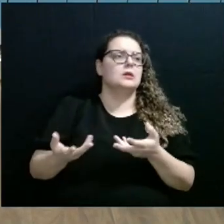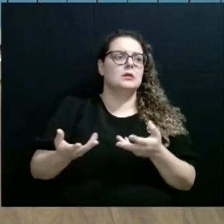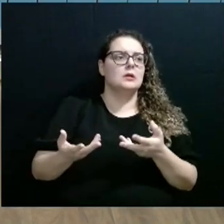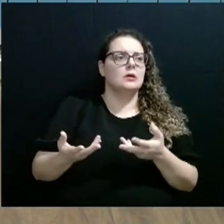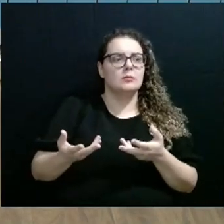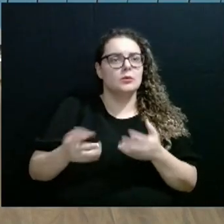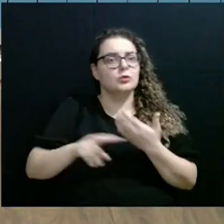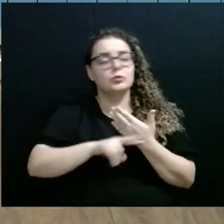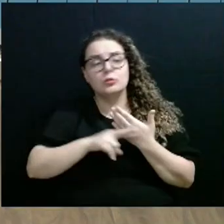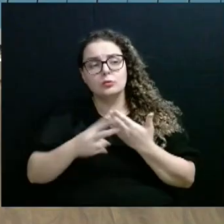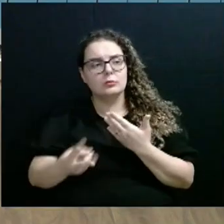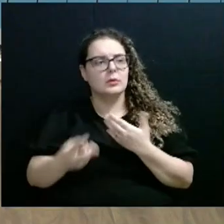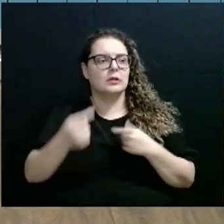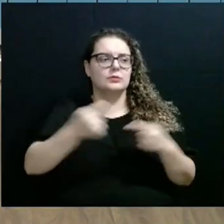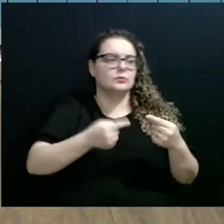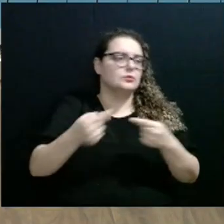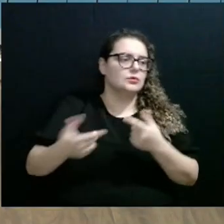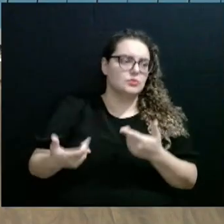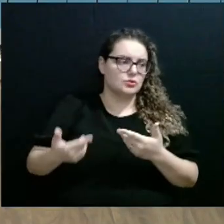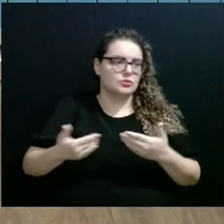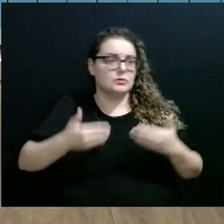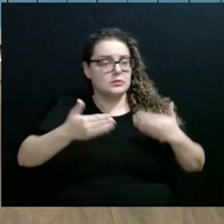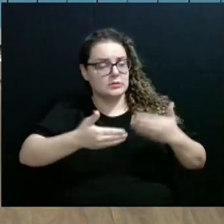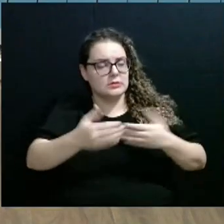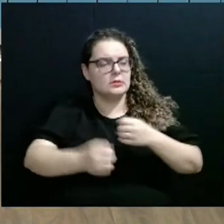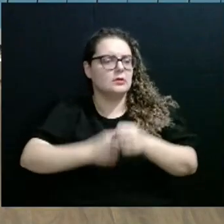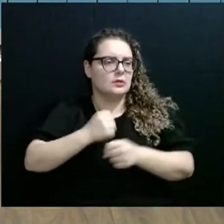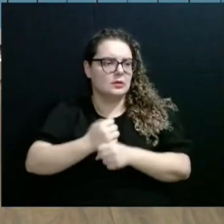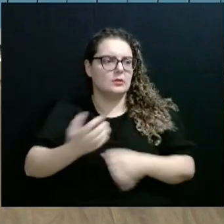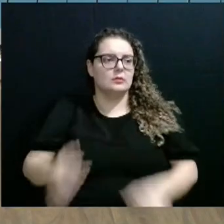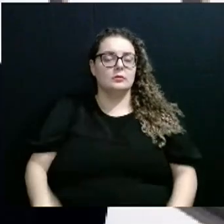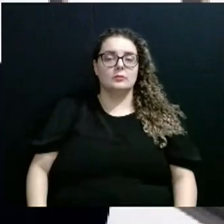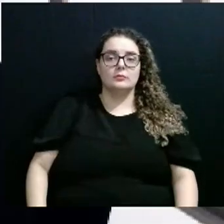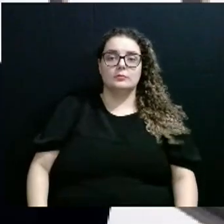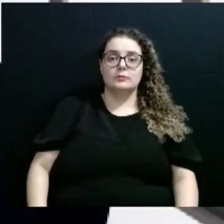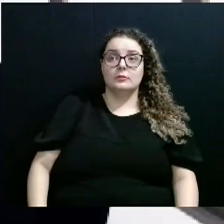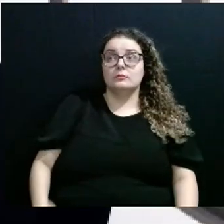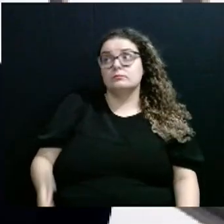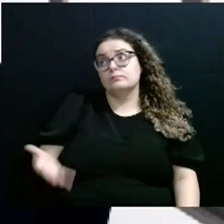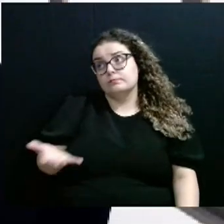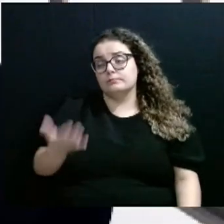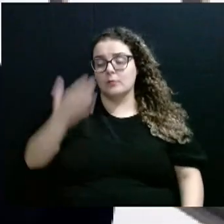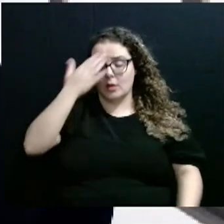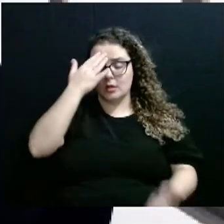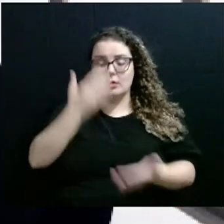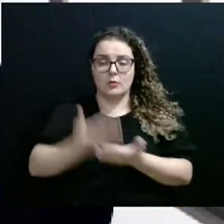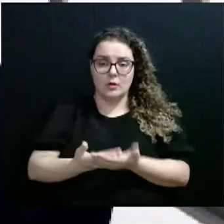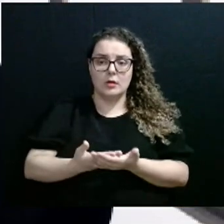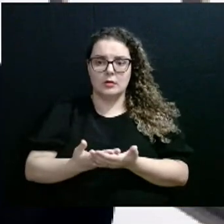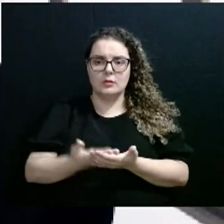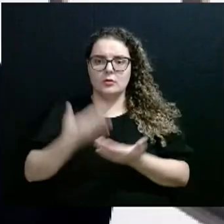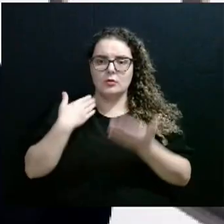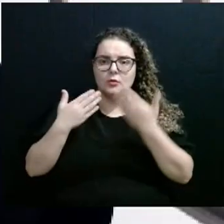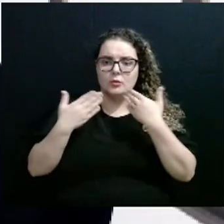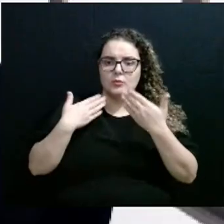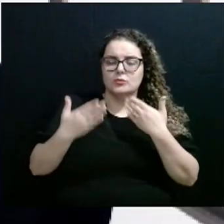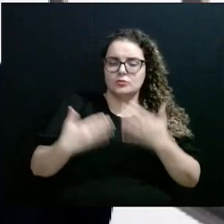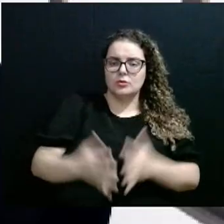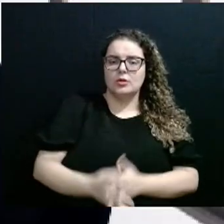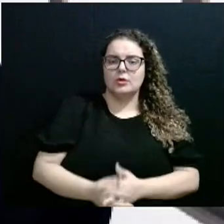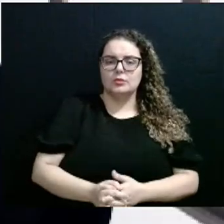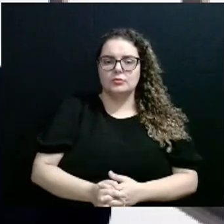as discussões ao longo desse ano? Eu acredito que, assim, o diálogo, né, você